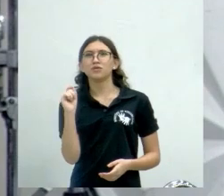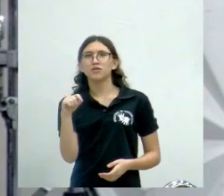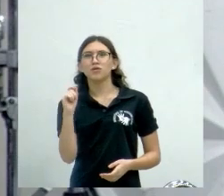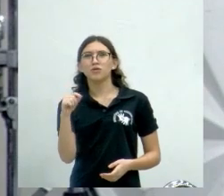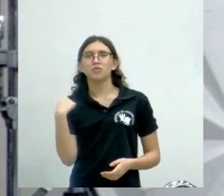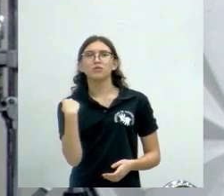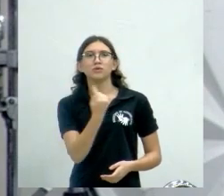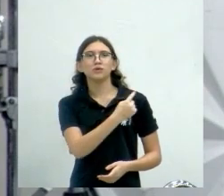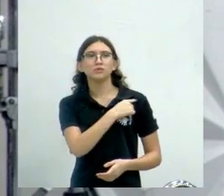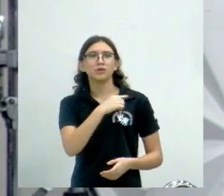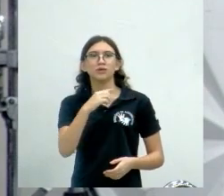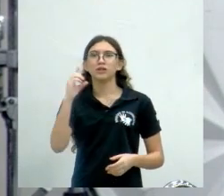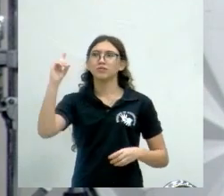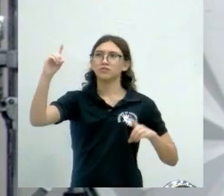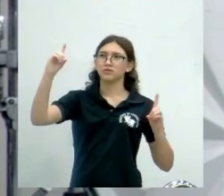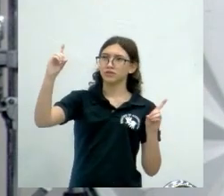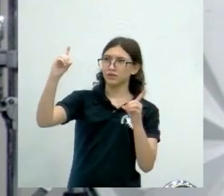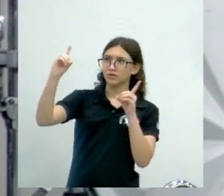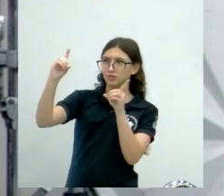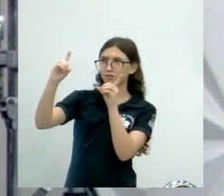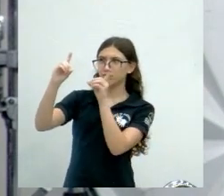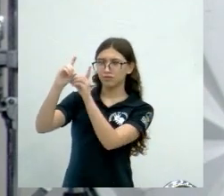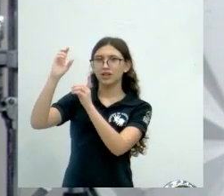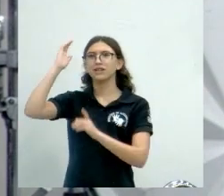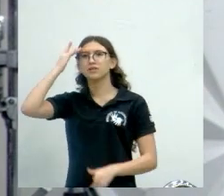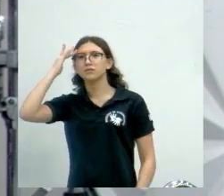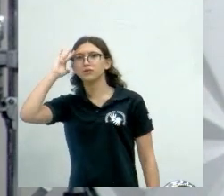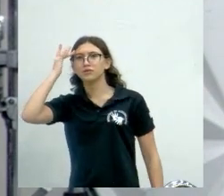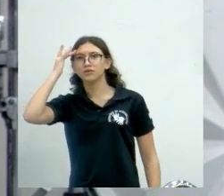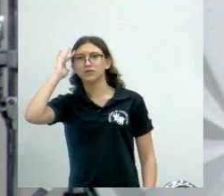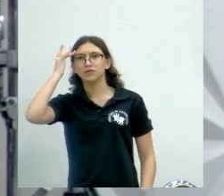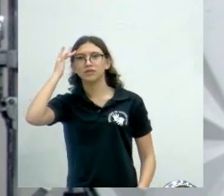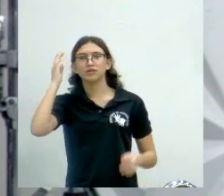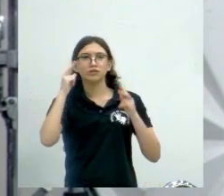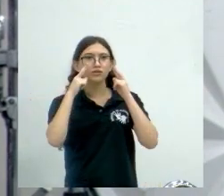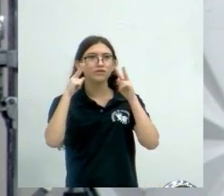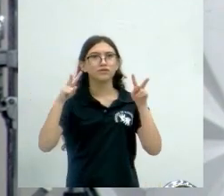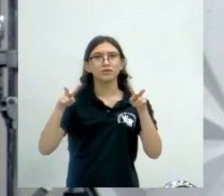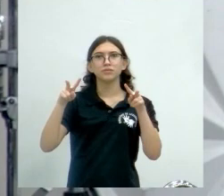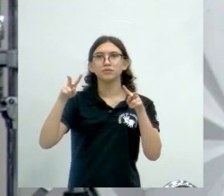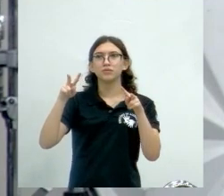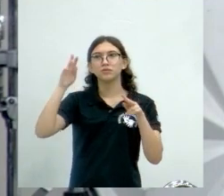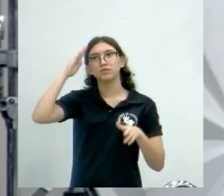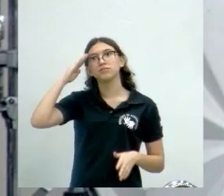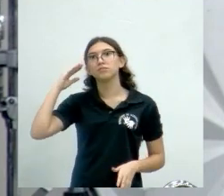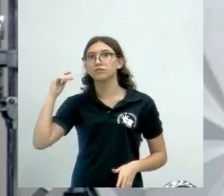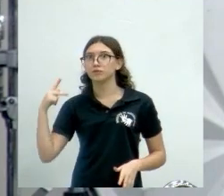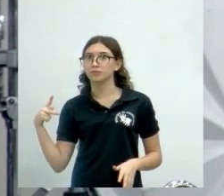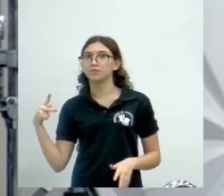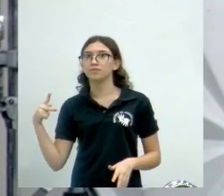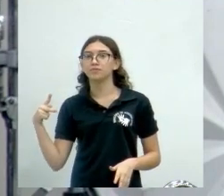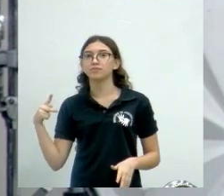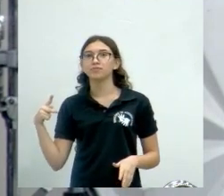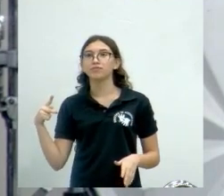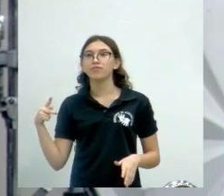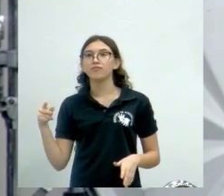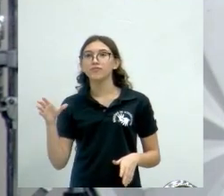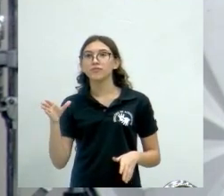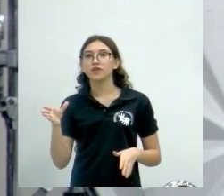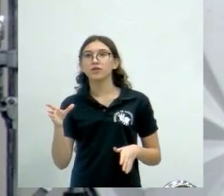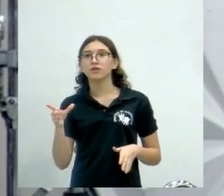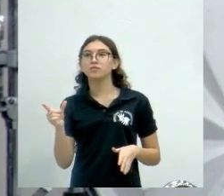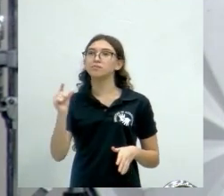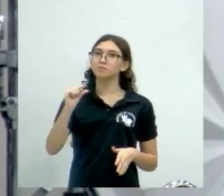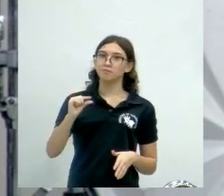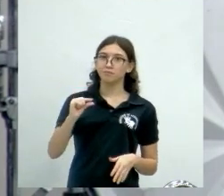alcançar essa sabedoria, o autor de Provérbios, Salomão, também vai trazer aquilo que seria o resumo do livro. Se a